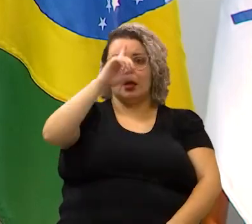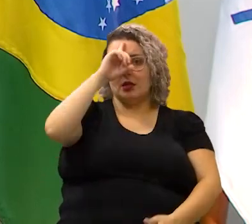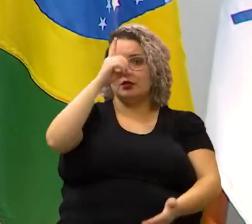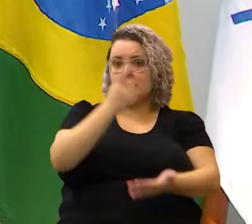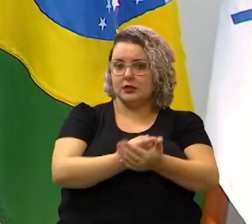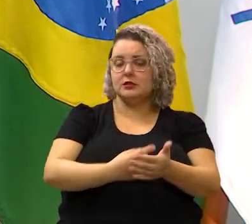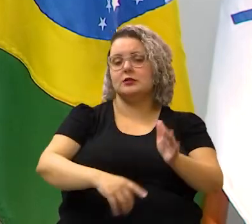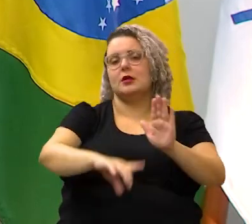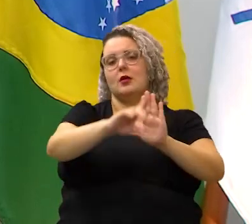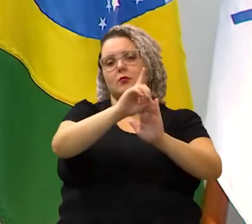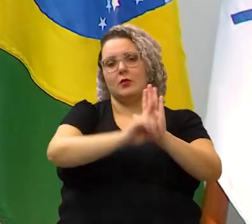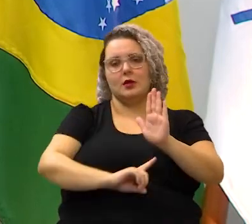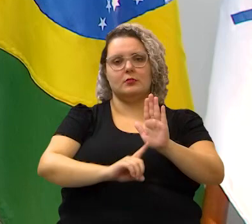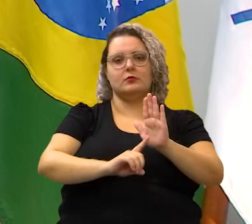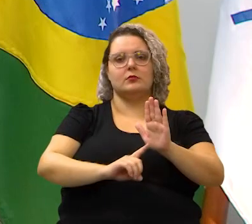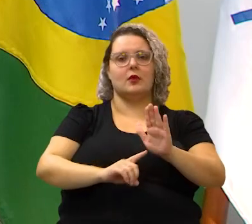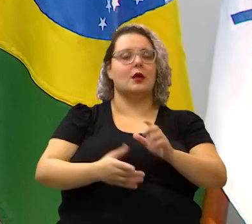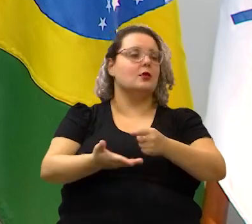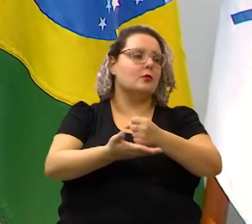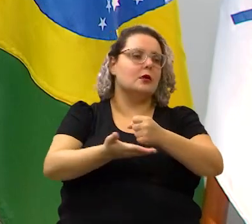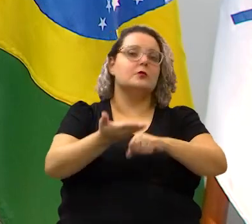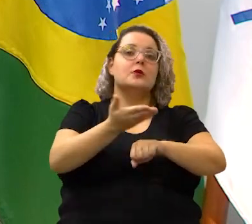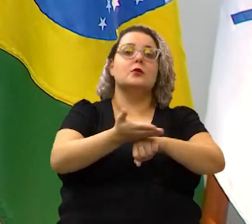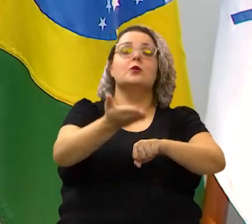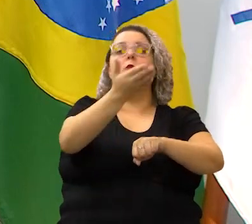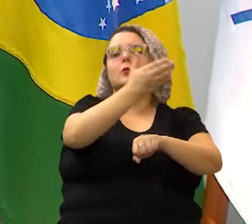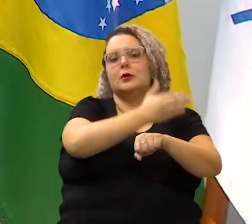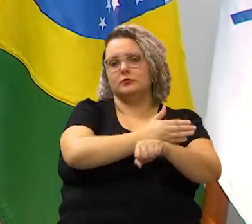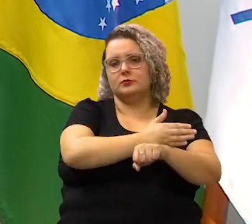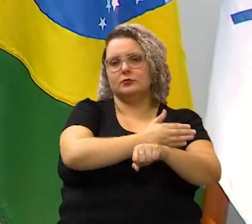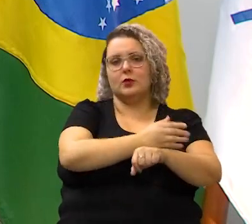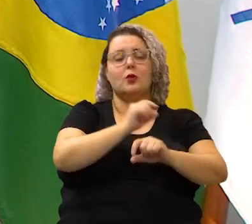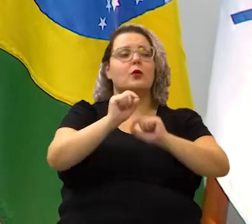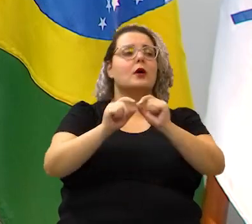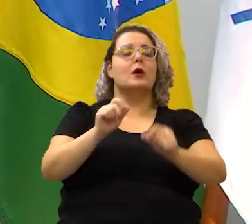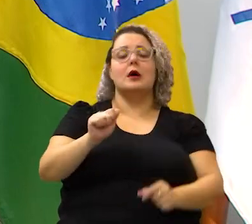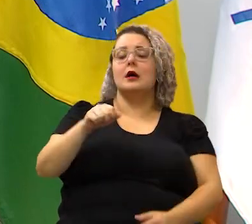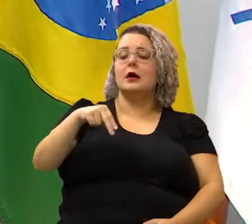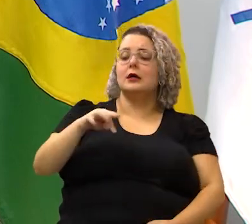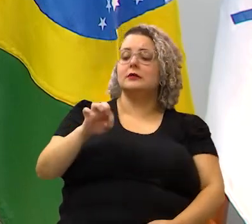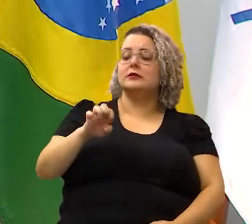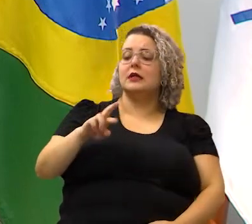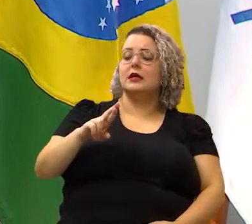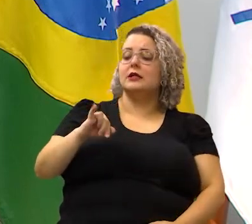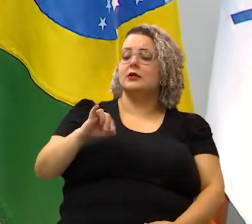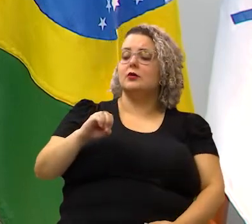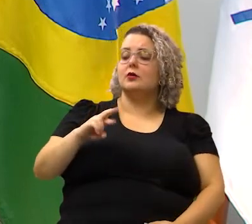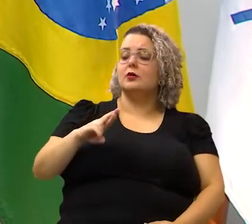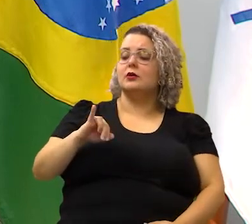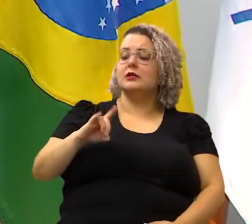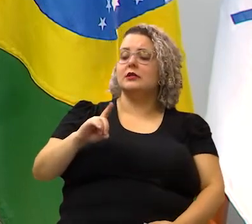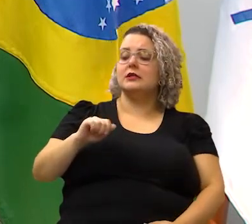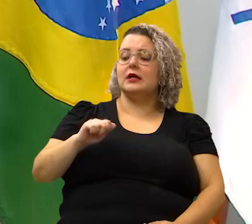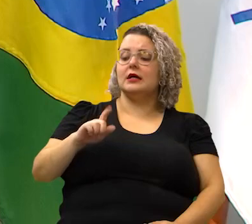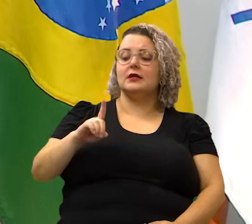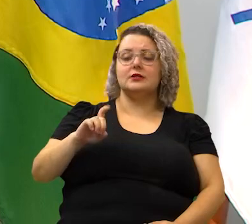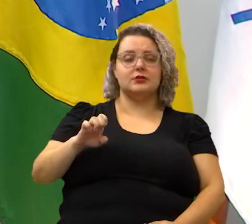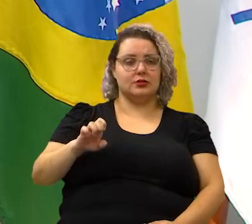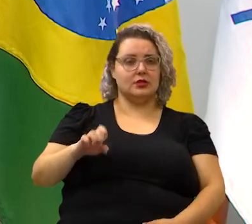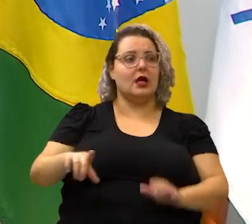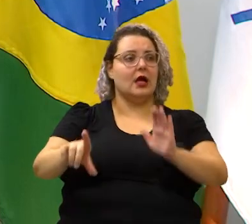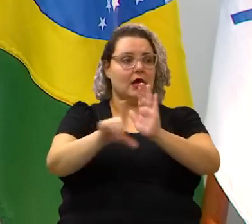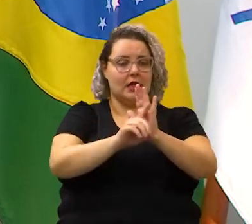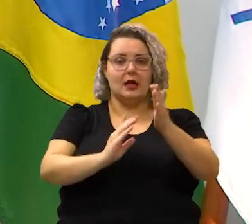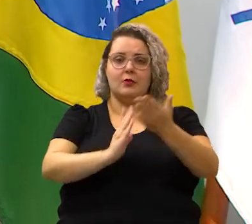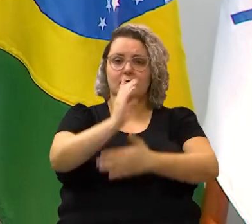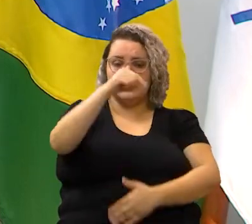e que seja observado o princípio da anterioridade isso é uma coisa importante a gente falar que que é o princípio de anterioridade a lei